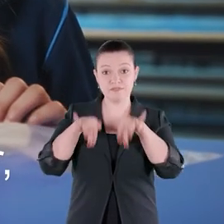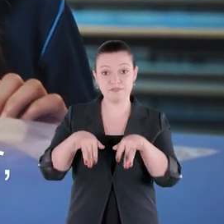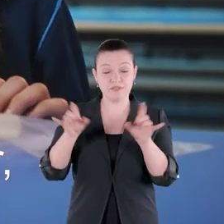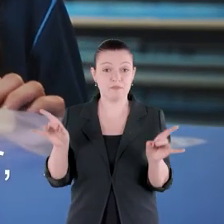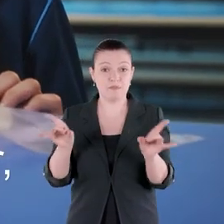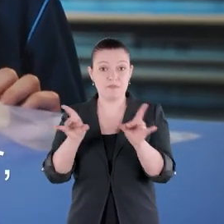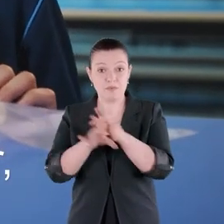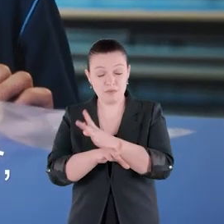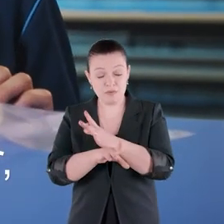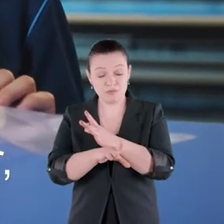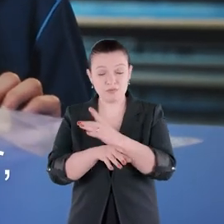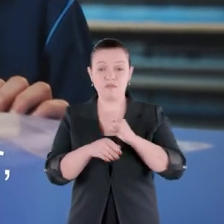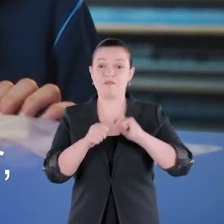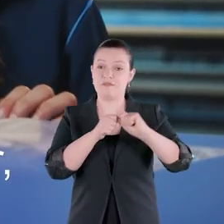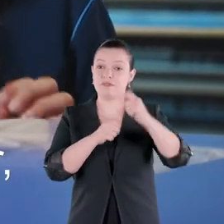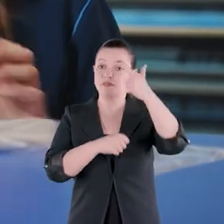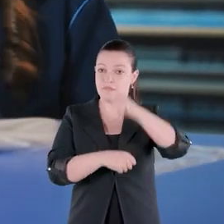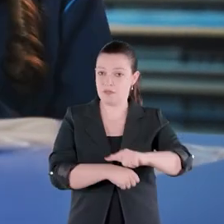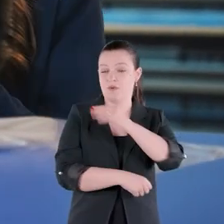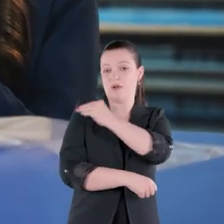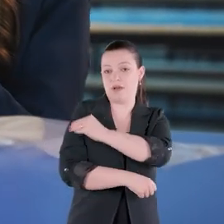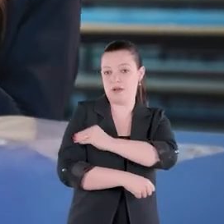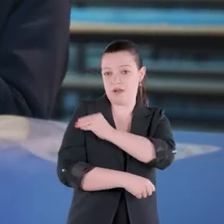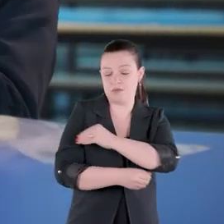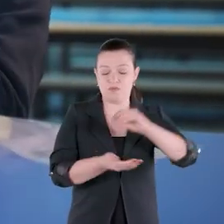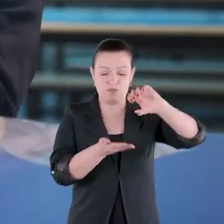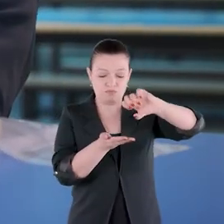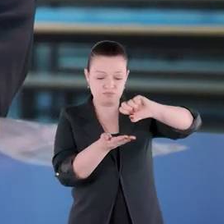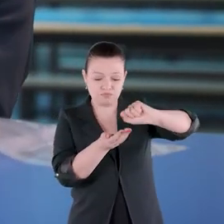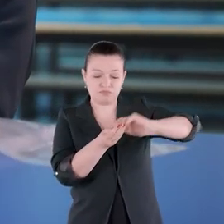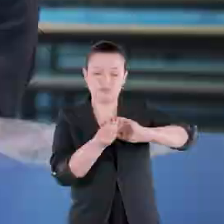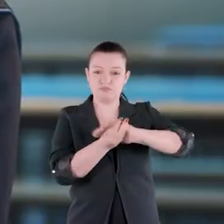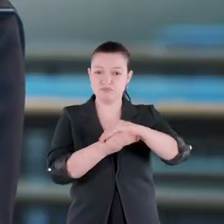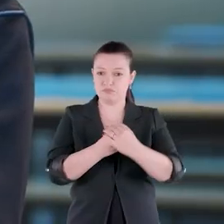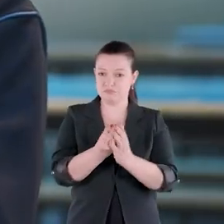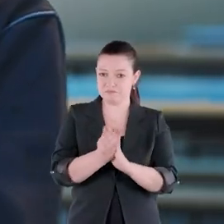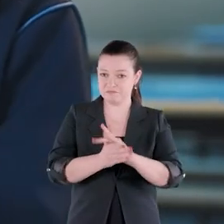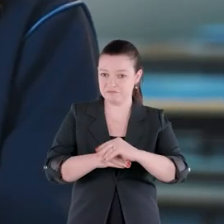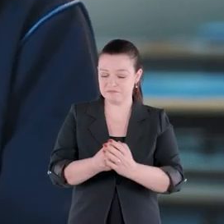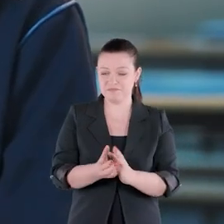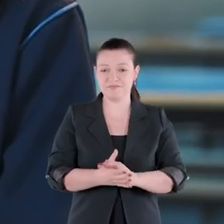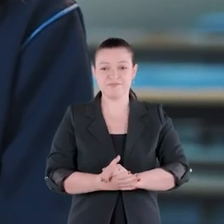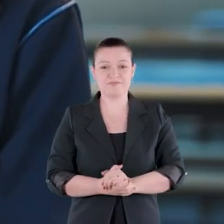Aí, quando terminar de comer, passa o álcool gel de novo.